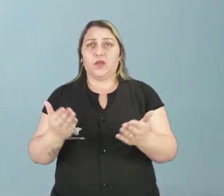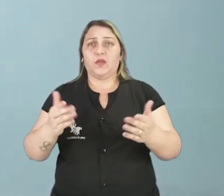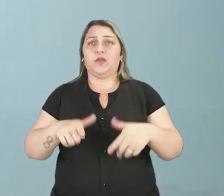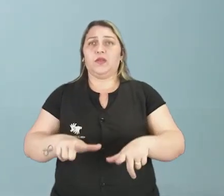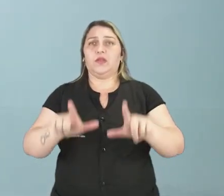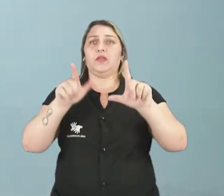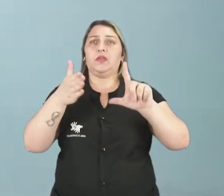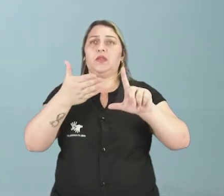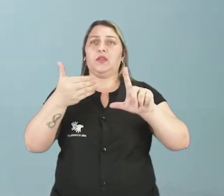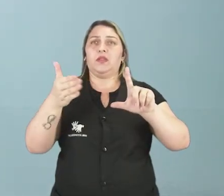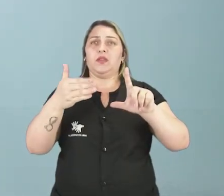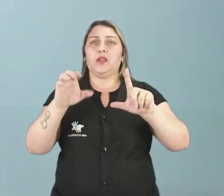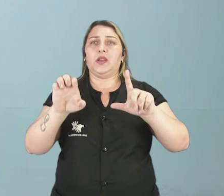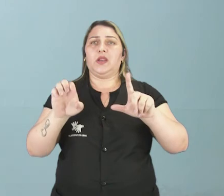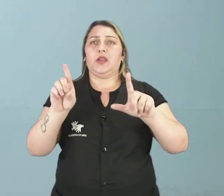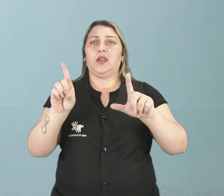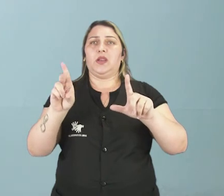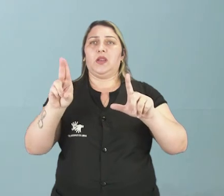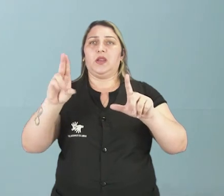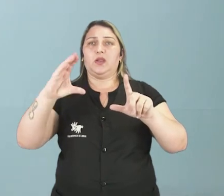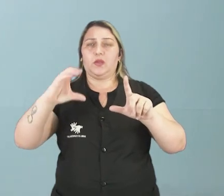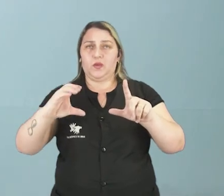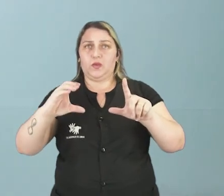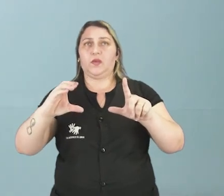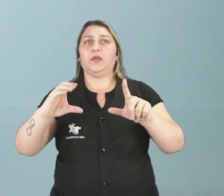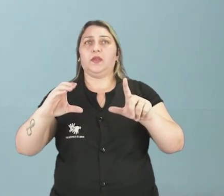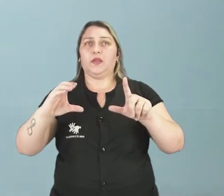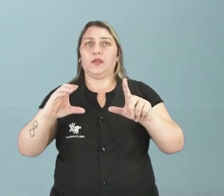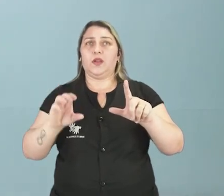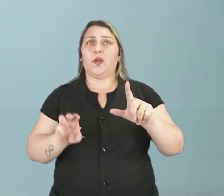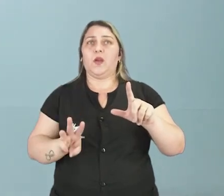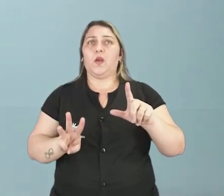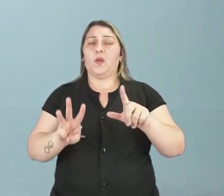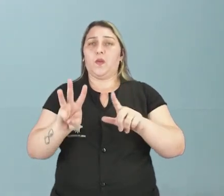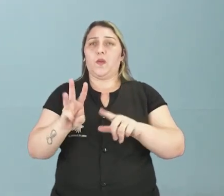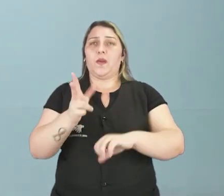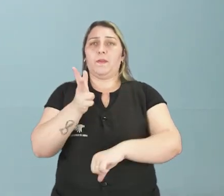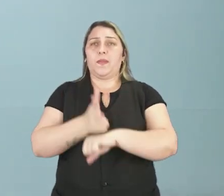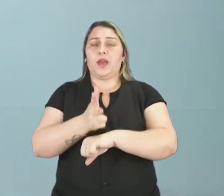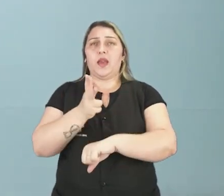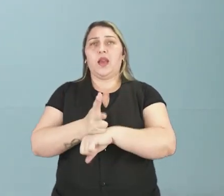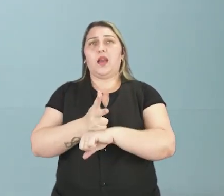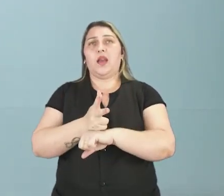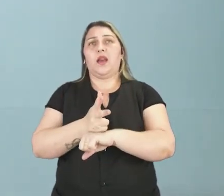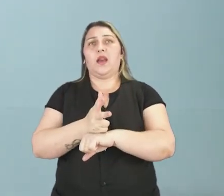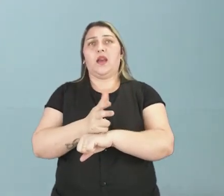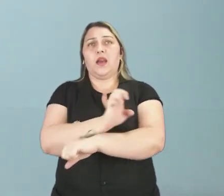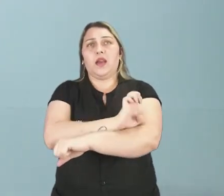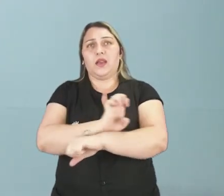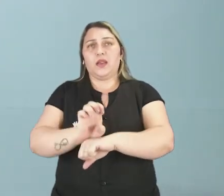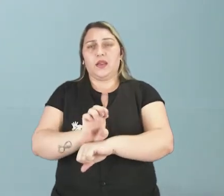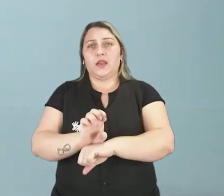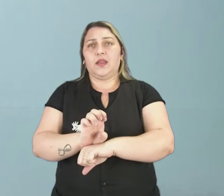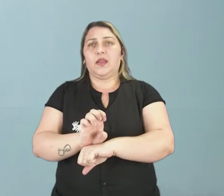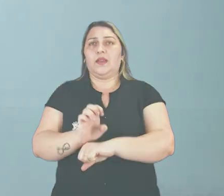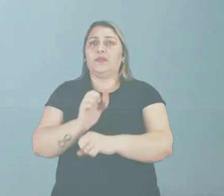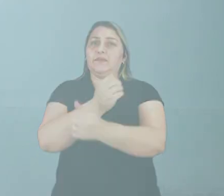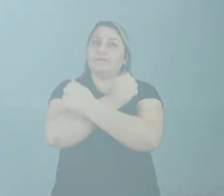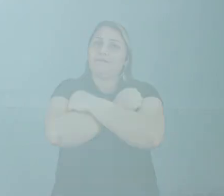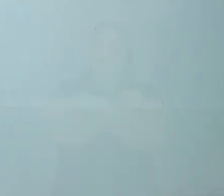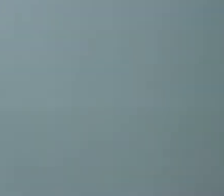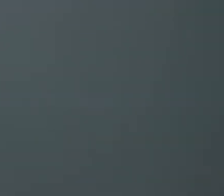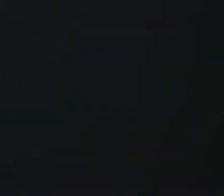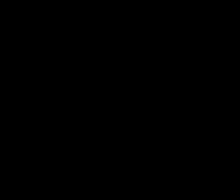acesse a plataforma eduque.ce.acre ou webaulas EAD CE lá no YouTube. Um grande abraço!